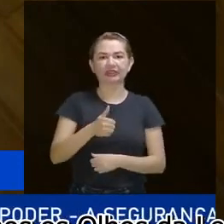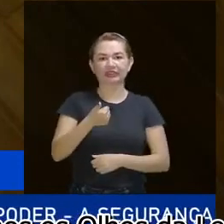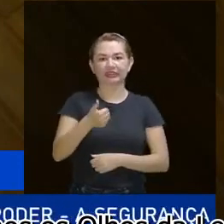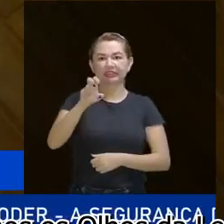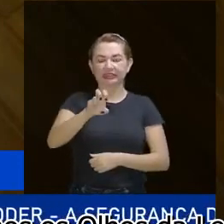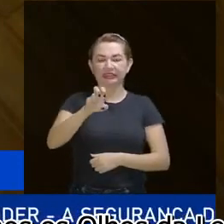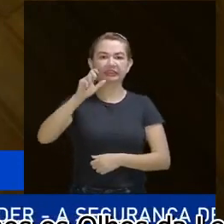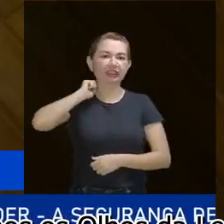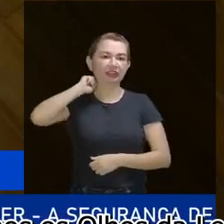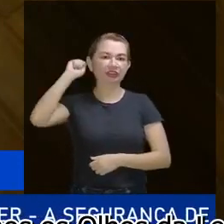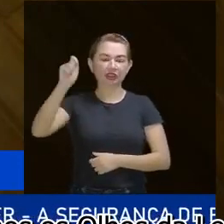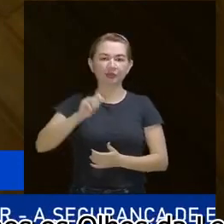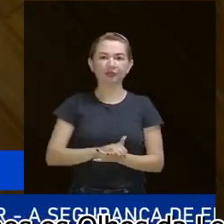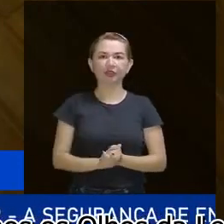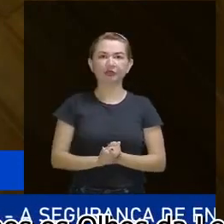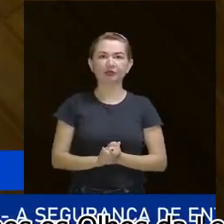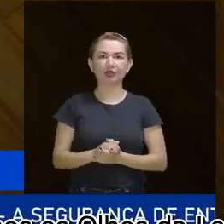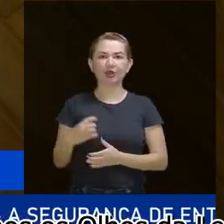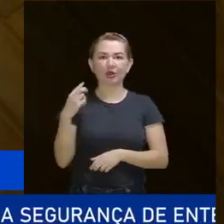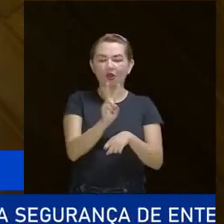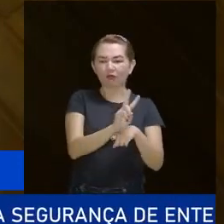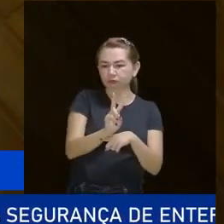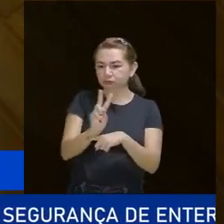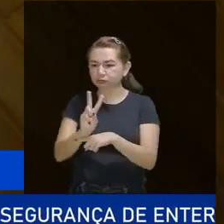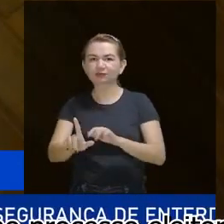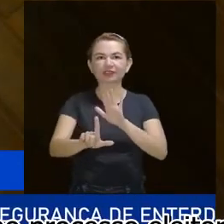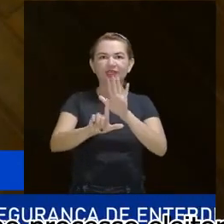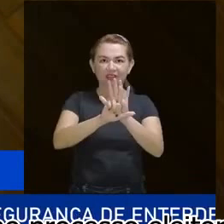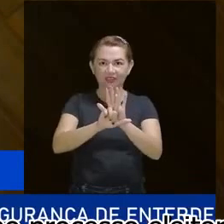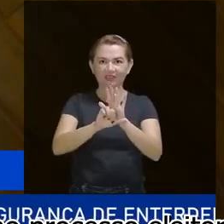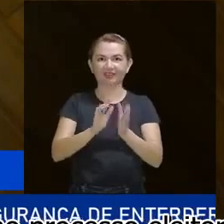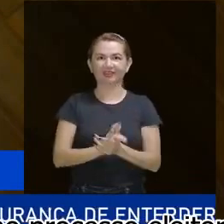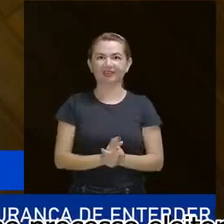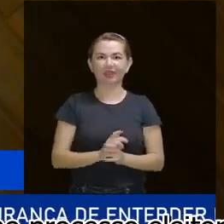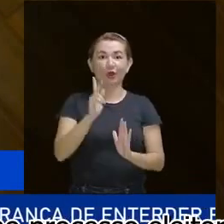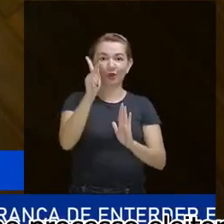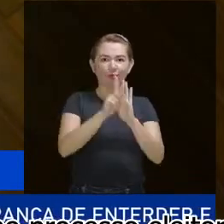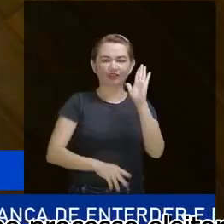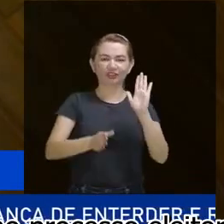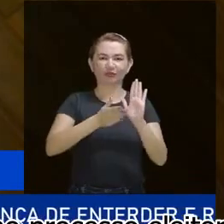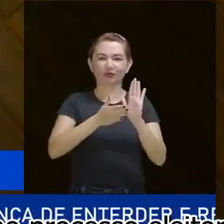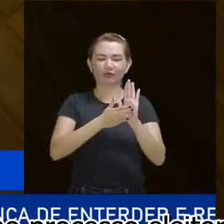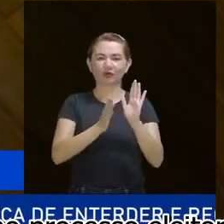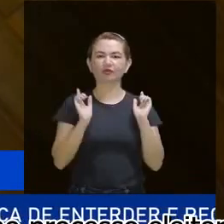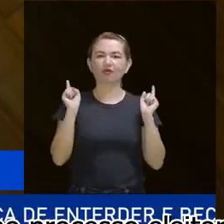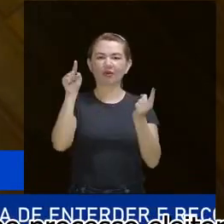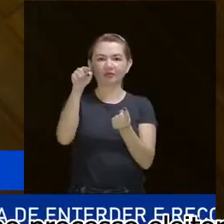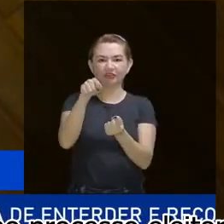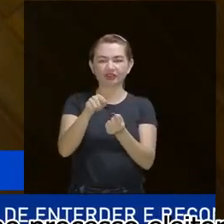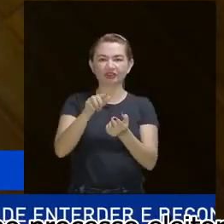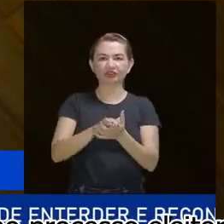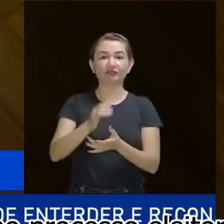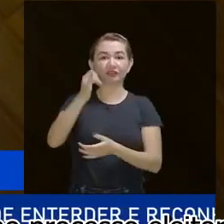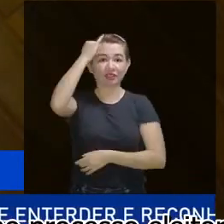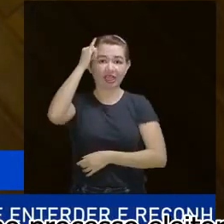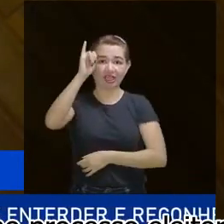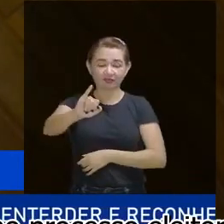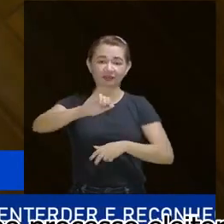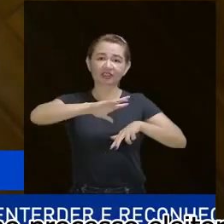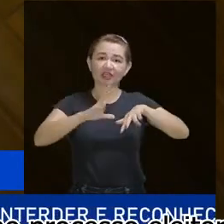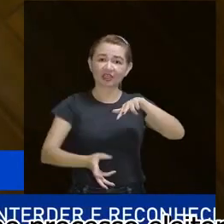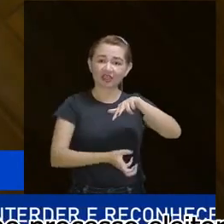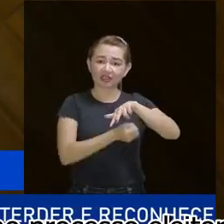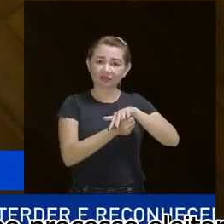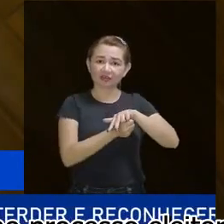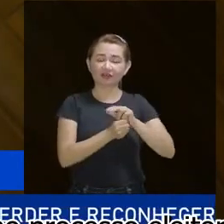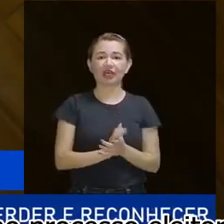o projeto Somos os Olhos da Lei. O projeto foi proposto com a finalidade de prevenir a fraude